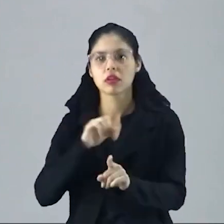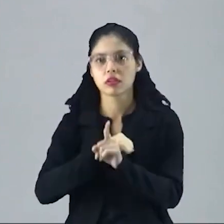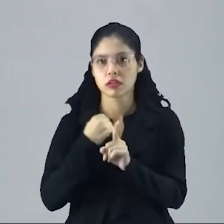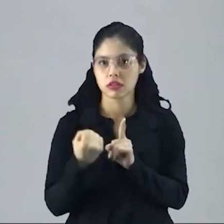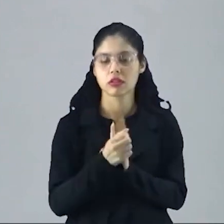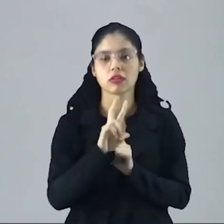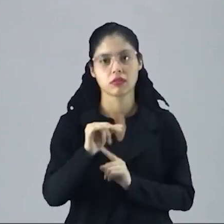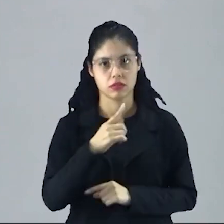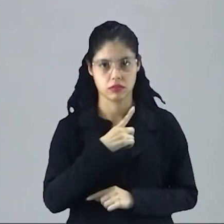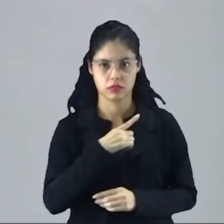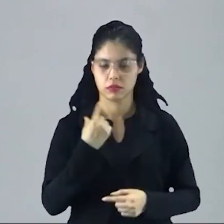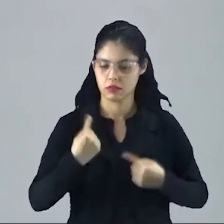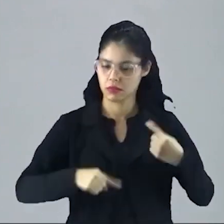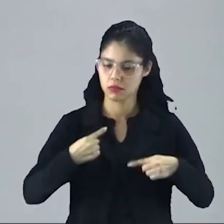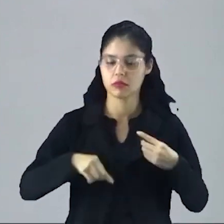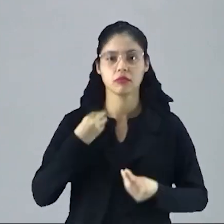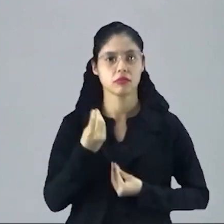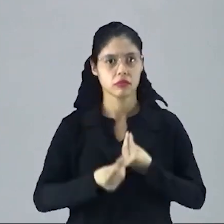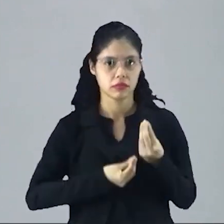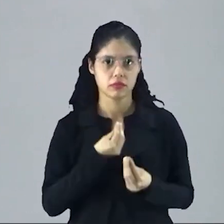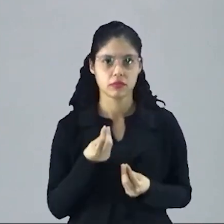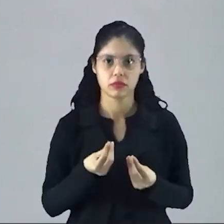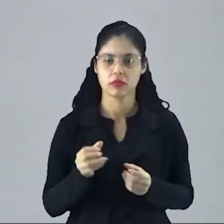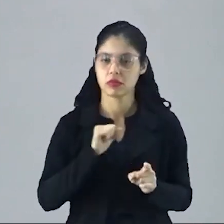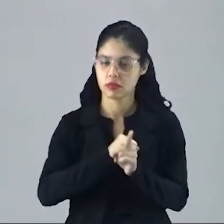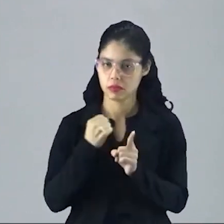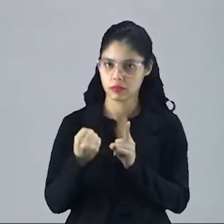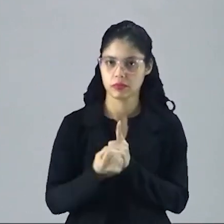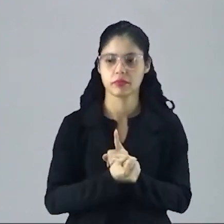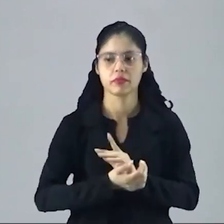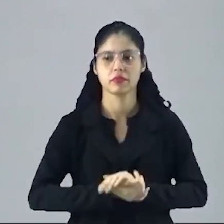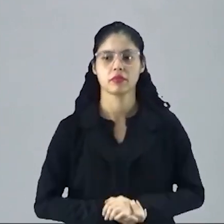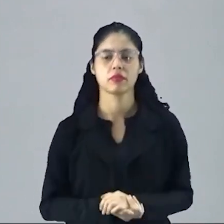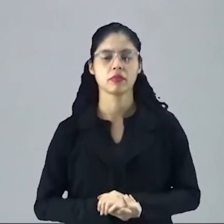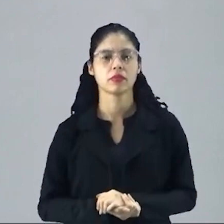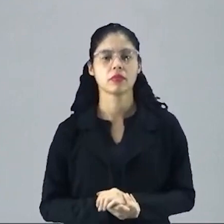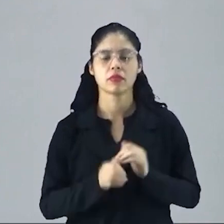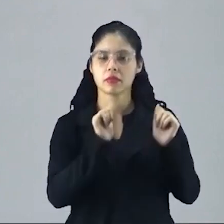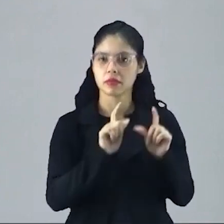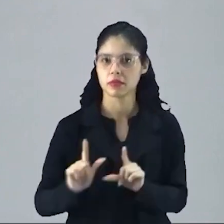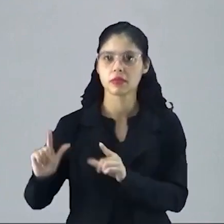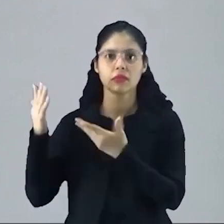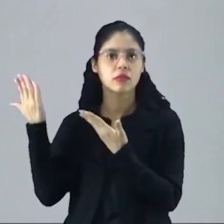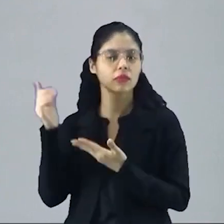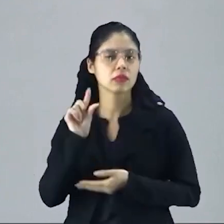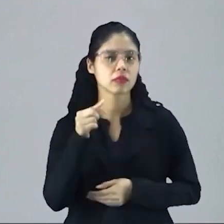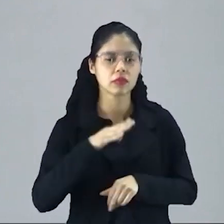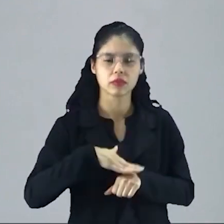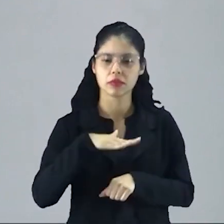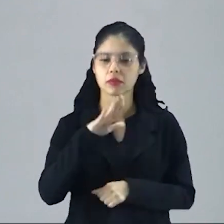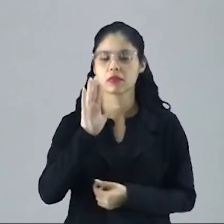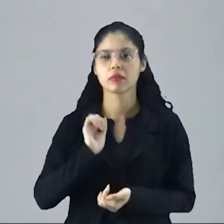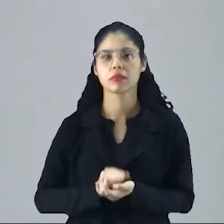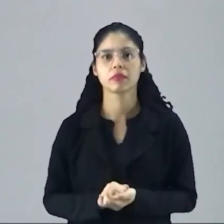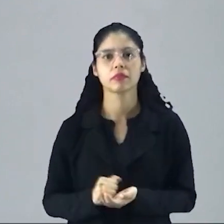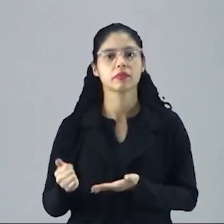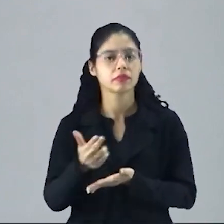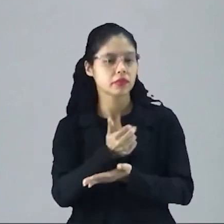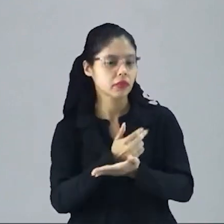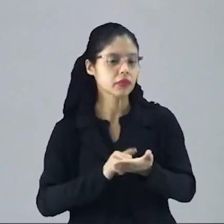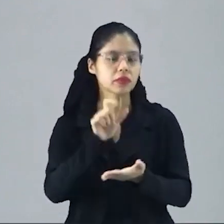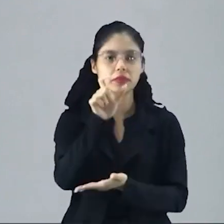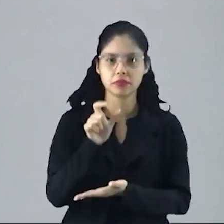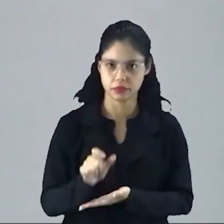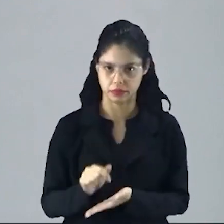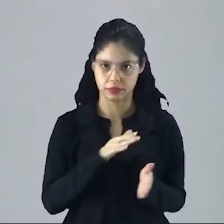sociedade vai tomar, tanto politicamente como socialmente. Então, vamos aqui acompanhar mais um pouquinho os